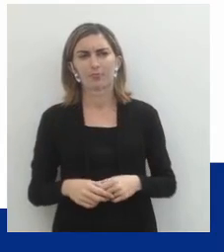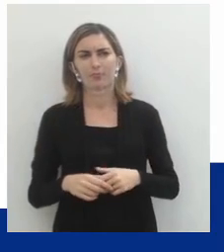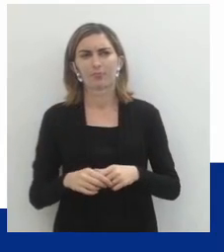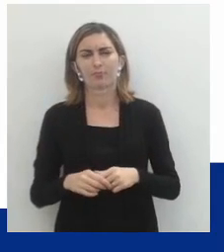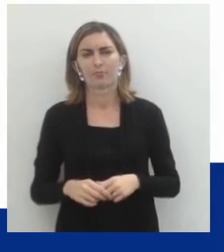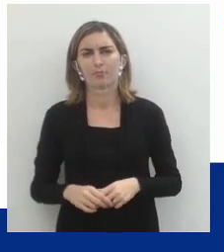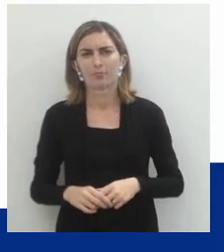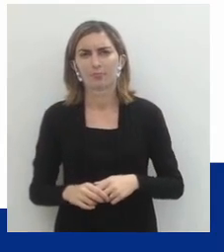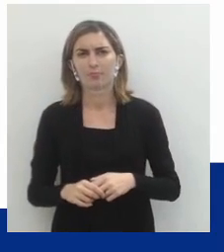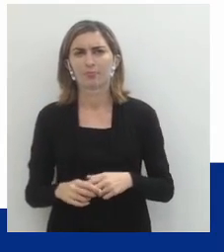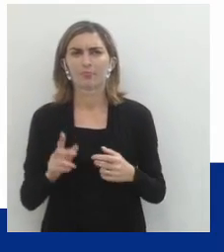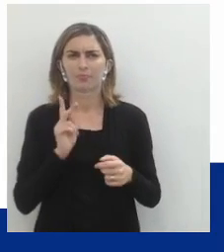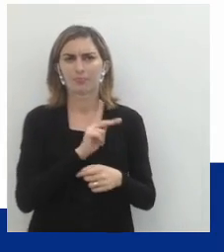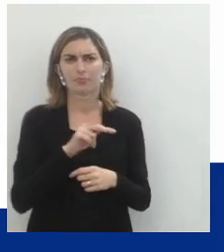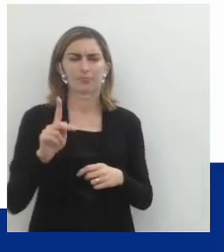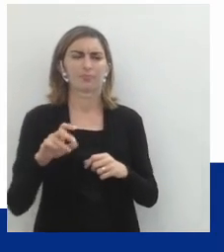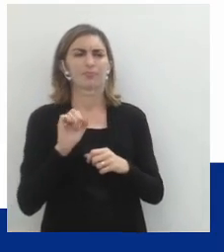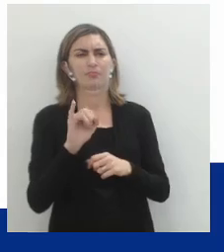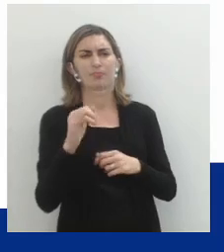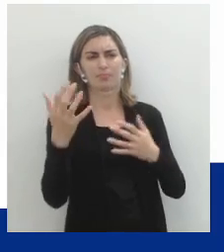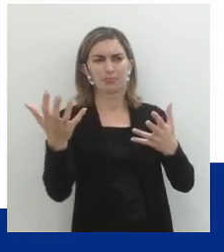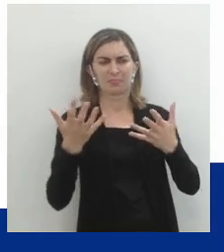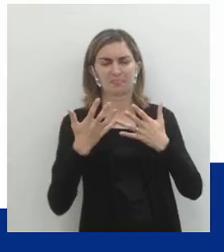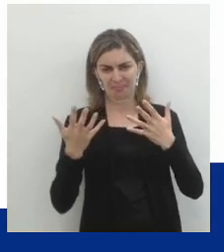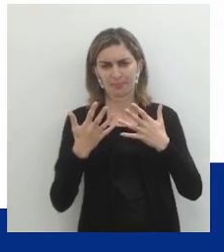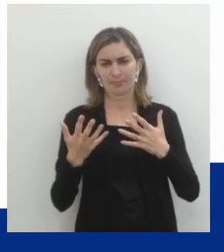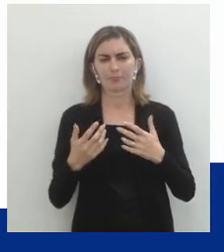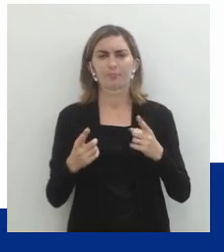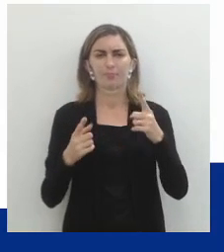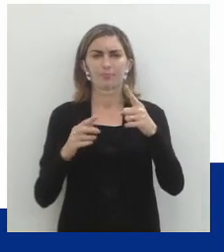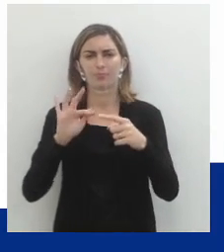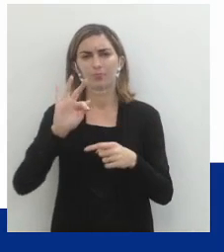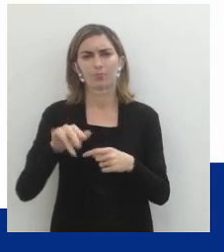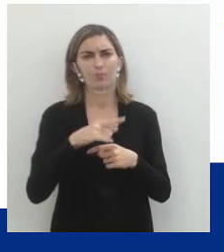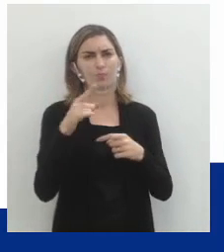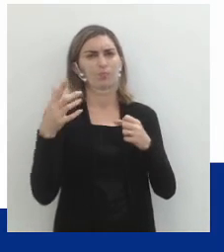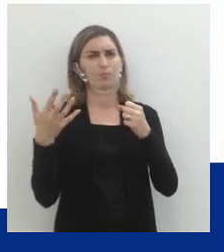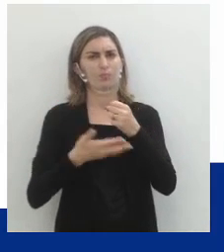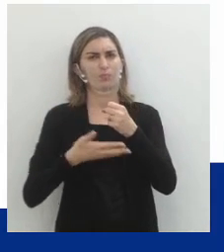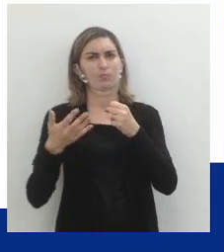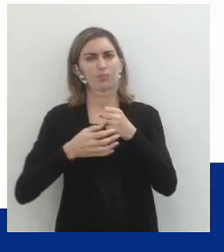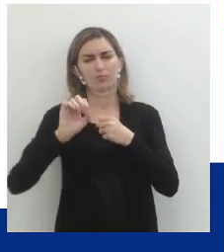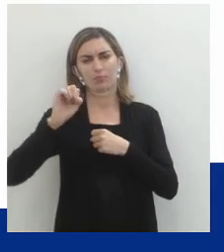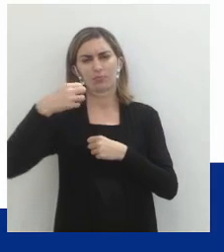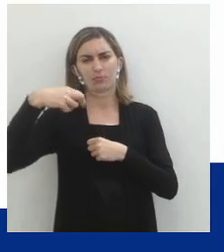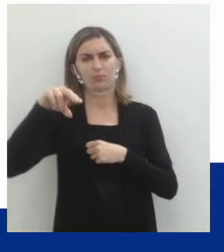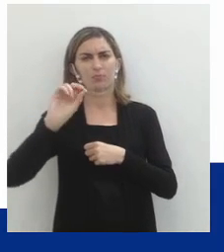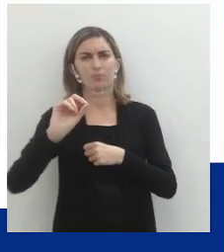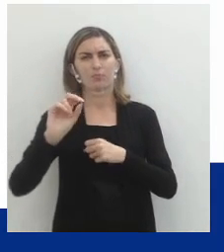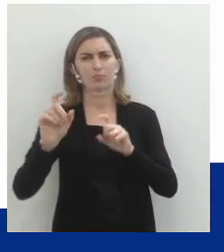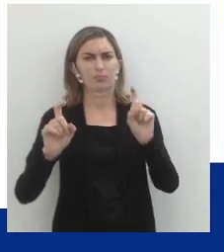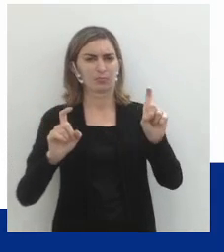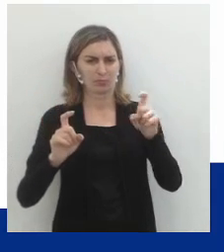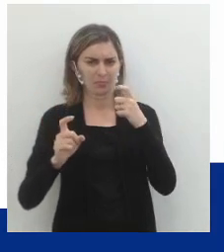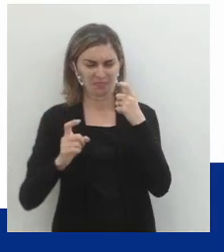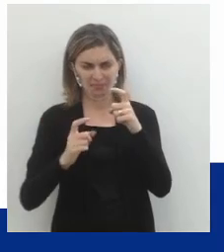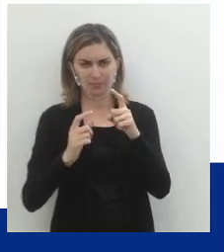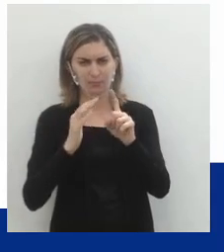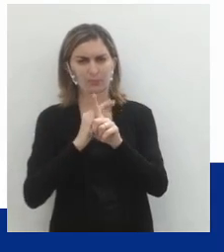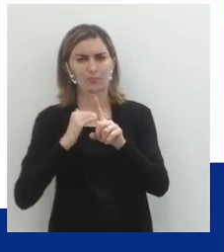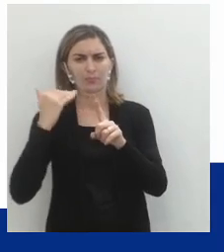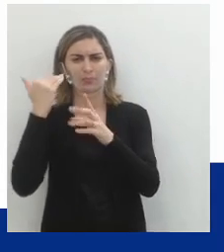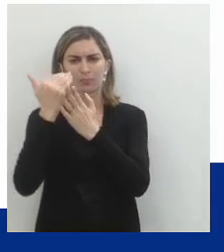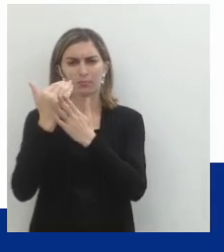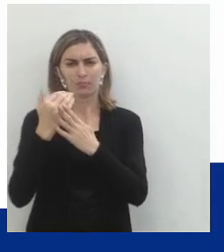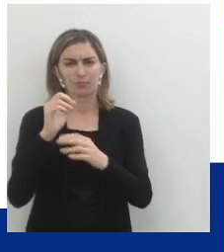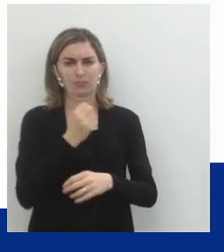galera. Ô, professor Walter, e se eu quiser pegar a função base seno de x e aumentar o número